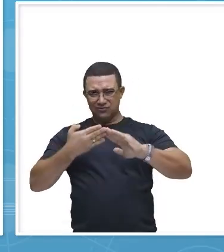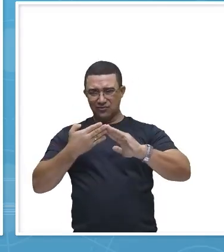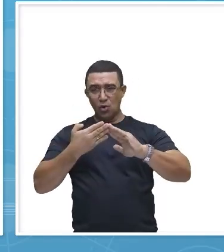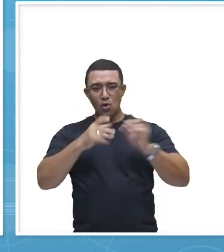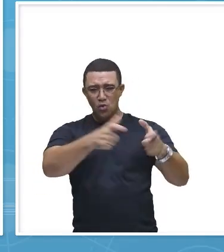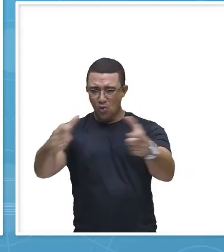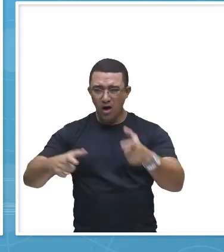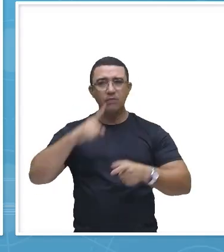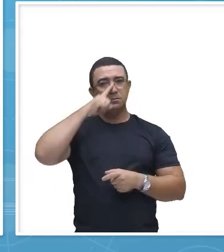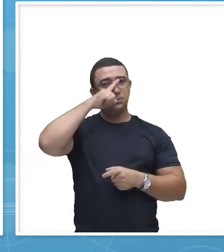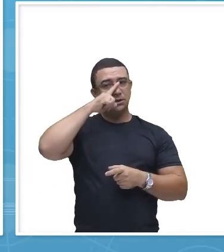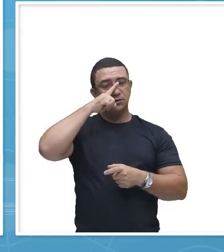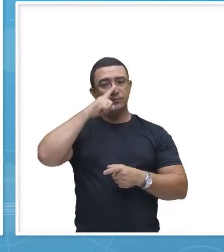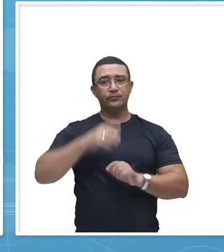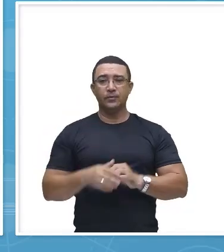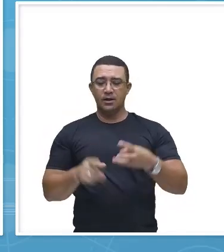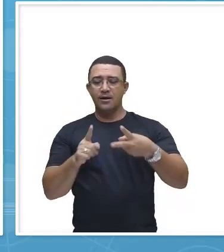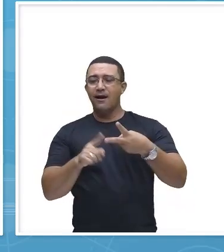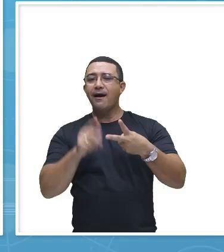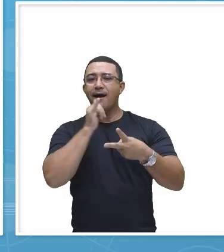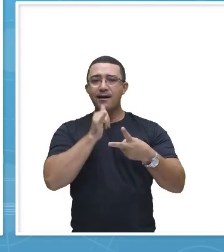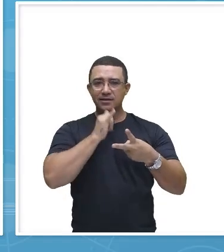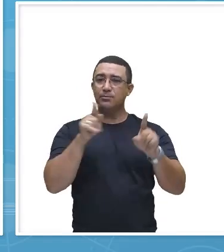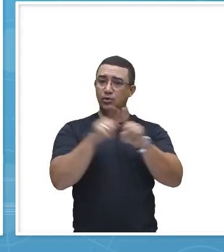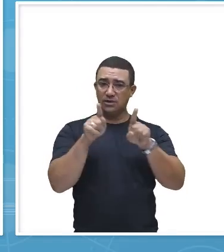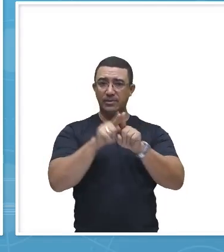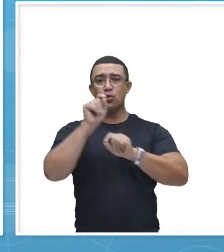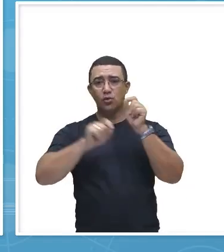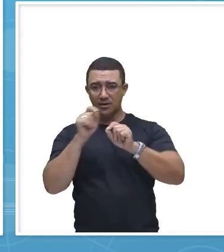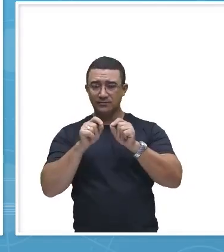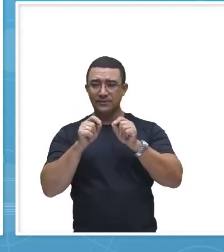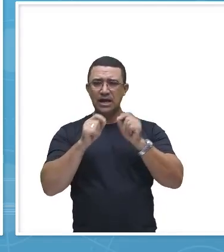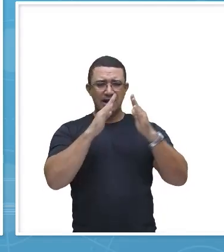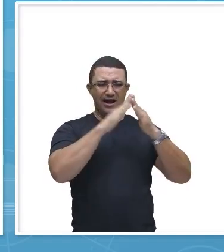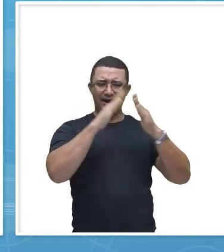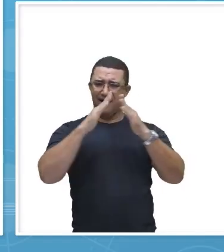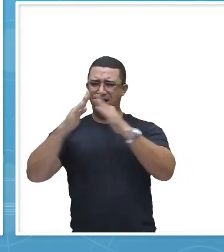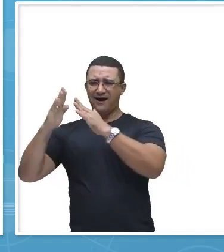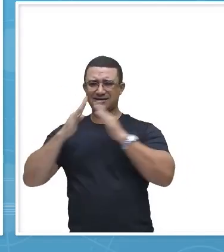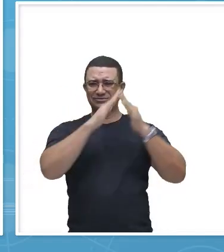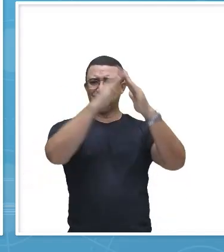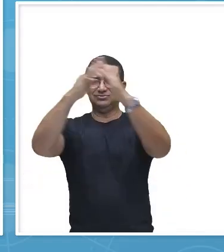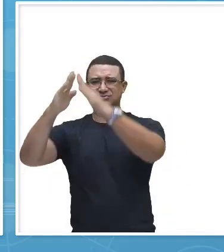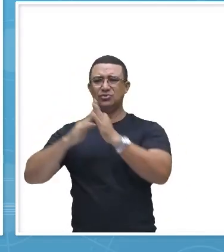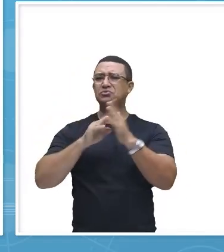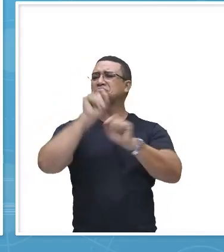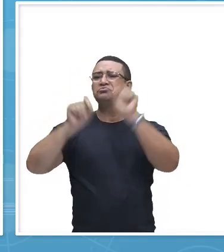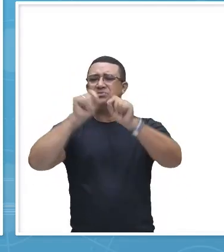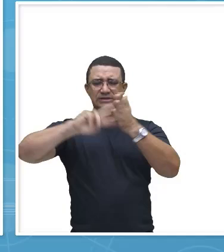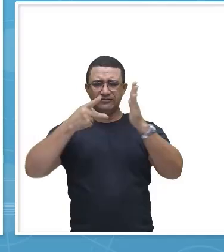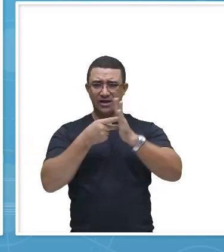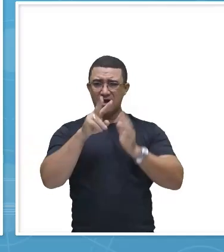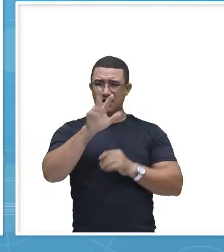exemplo de construção em áreas de risco são, infelizmente, as favelas. A gente precisa falar disso, né? Por quê? O que são favelas? São conjuntos